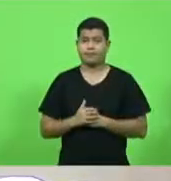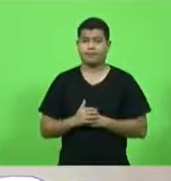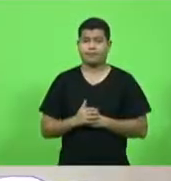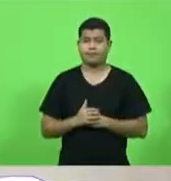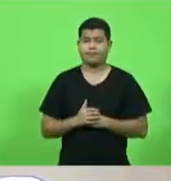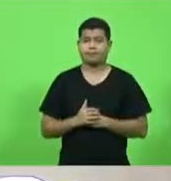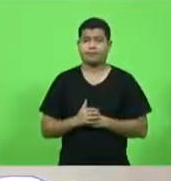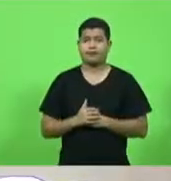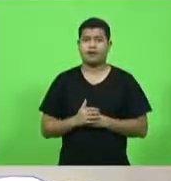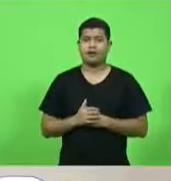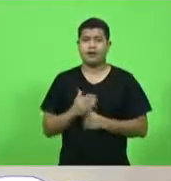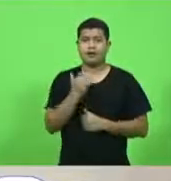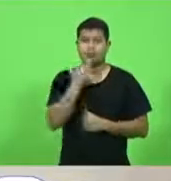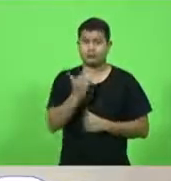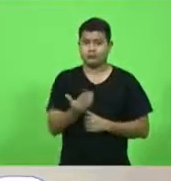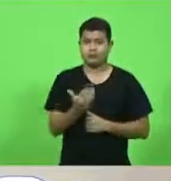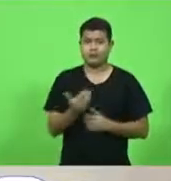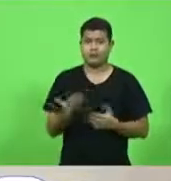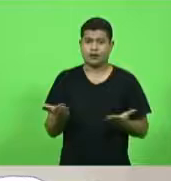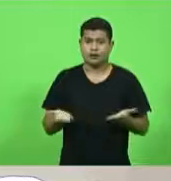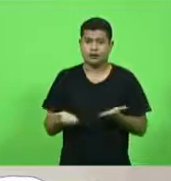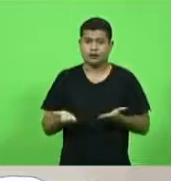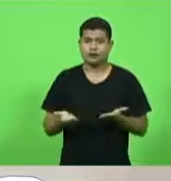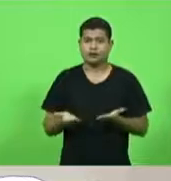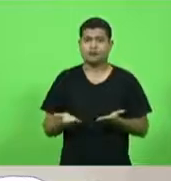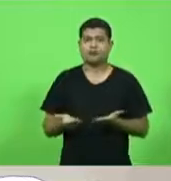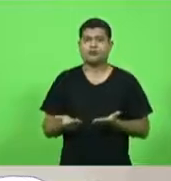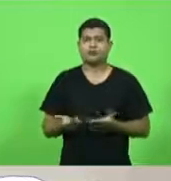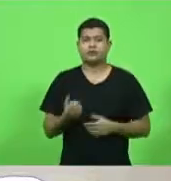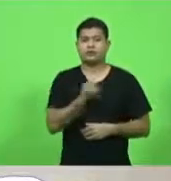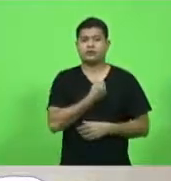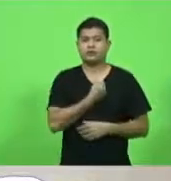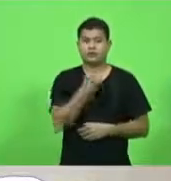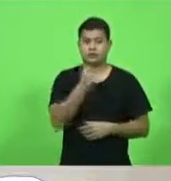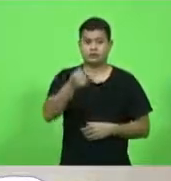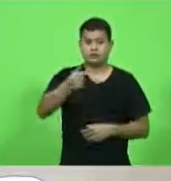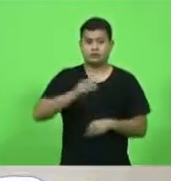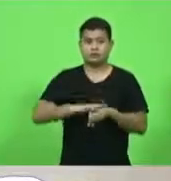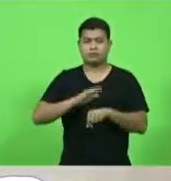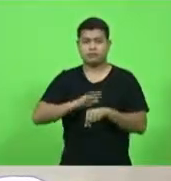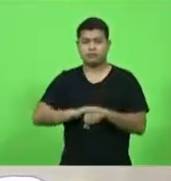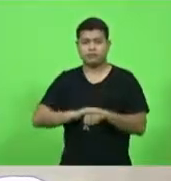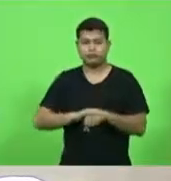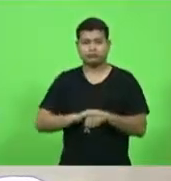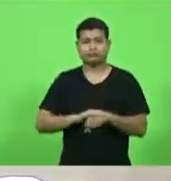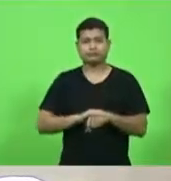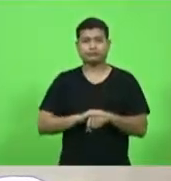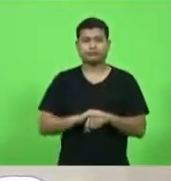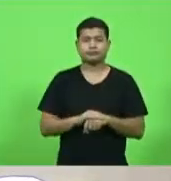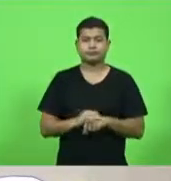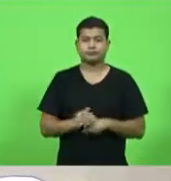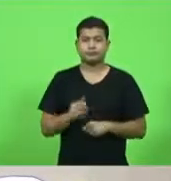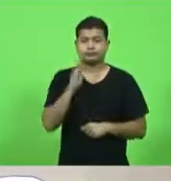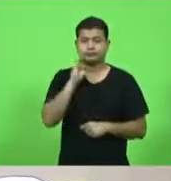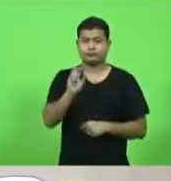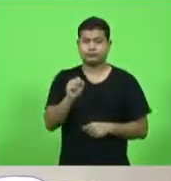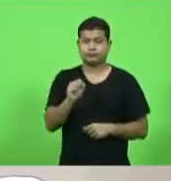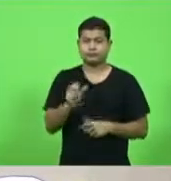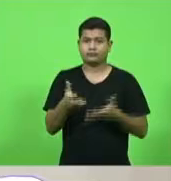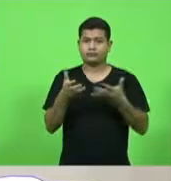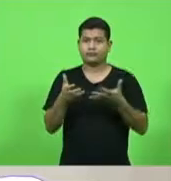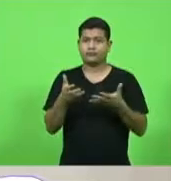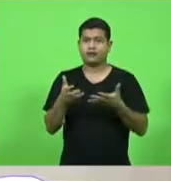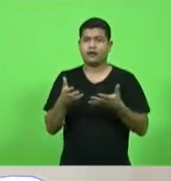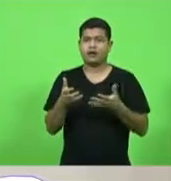Os requerimentos. Requerimentos número 17, autor, deputado Bruno Souza, requerendo a